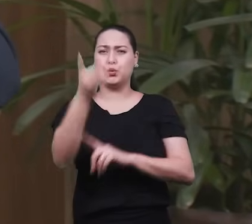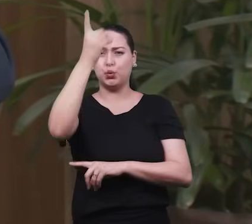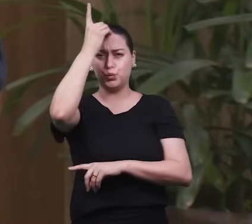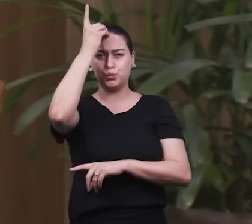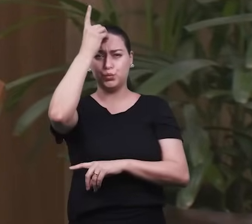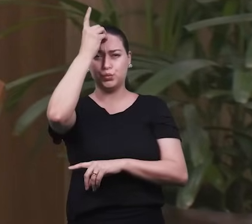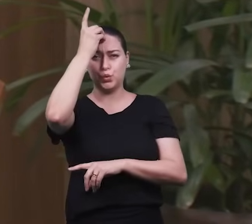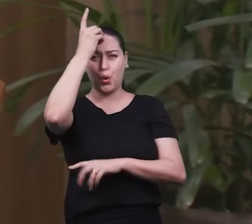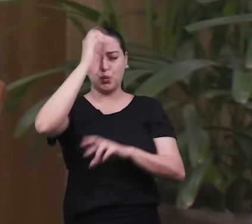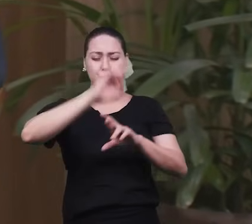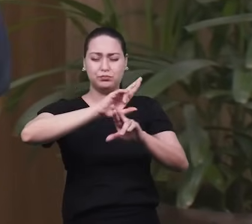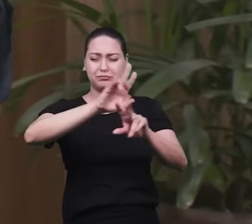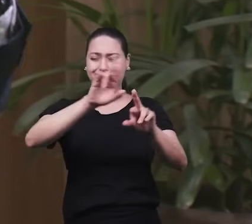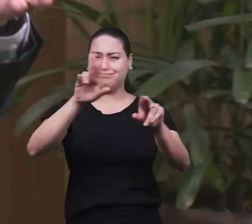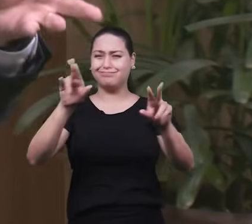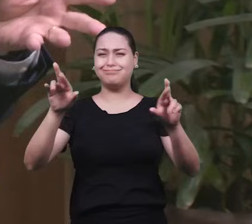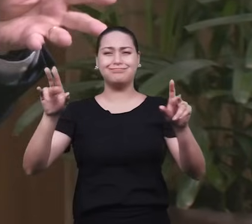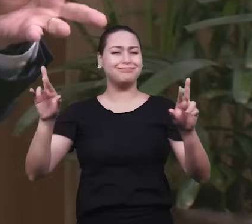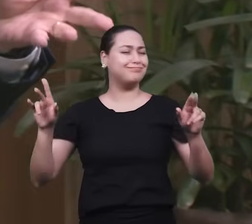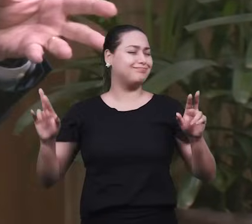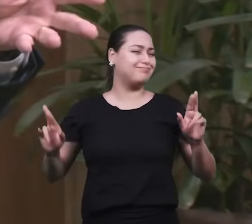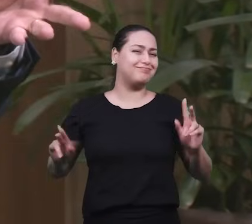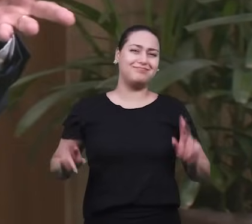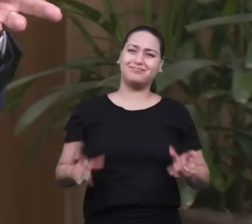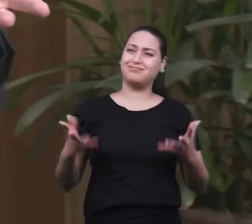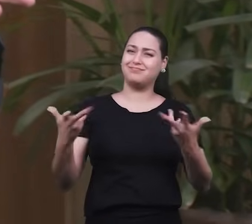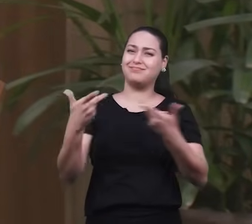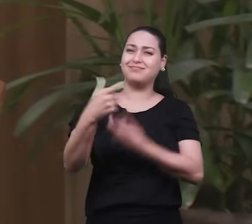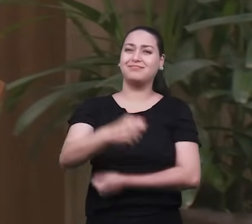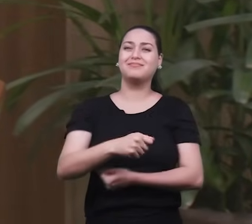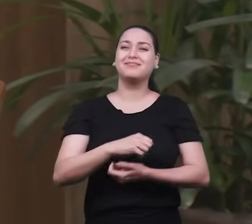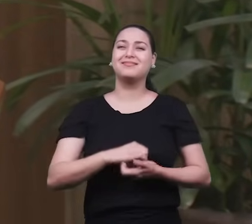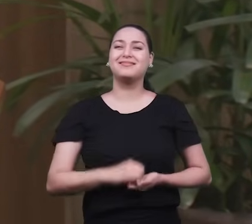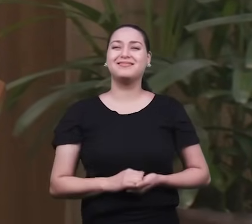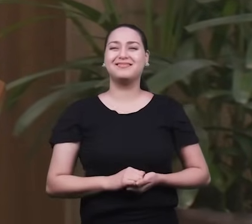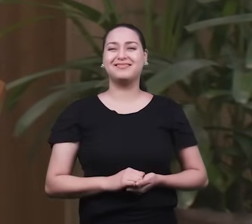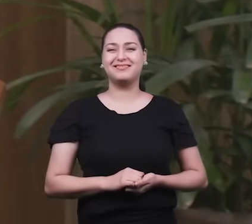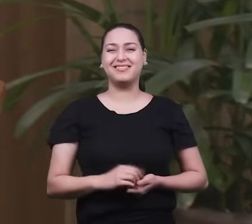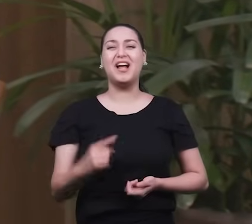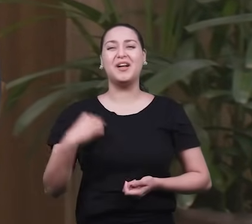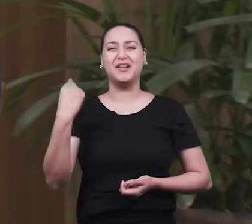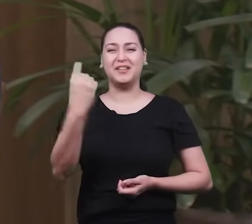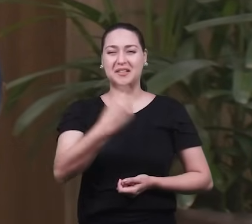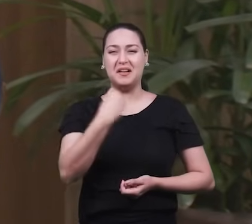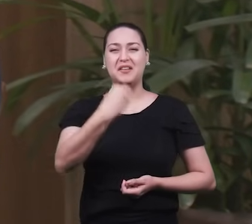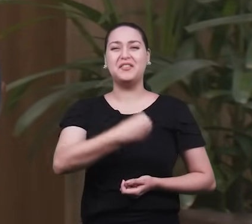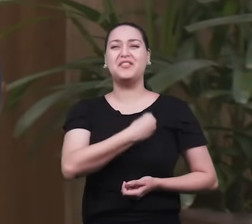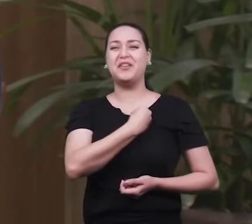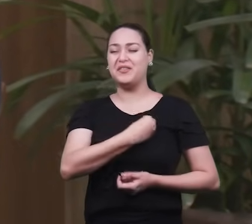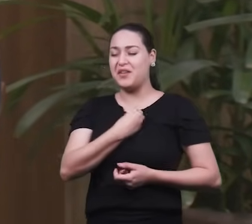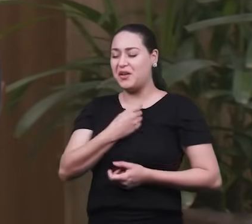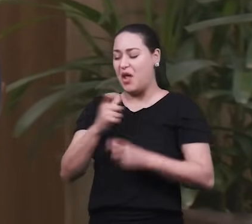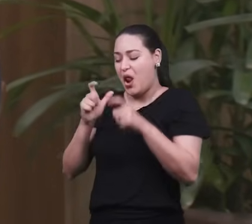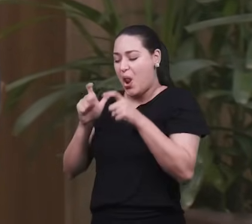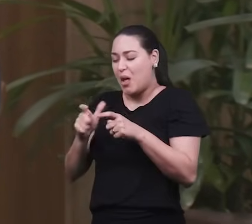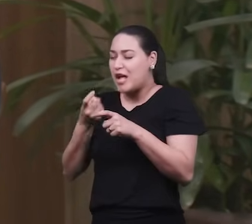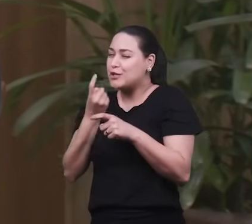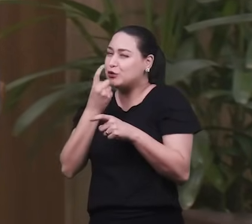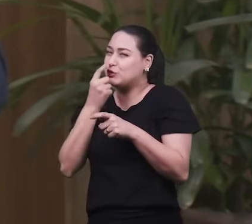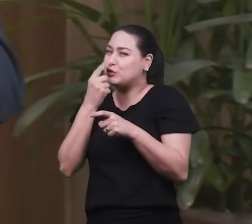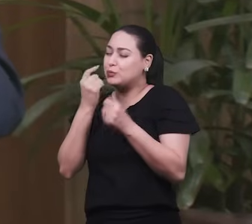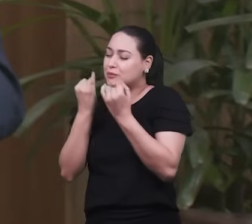cultos, os dons espirituais com abundância. Ou seja, estamos vivendo